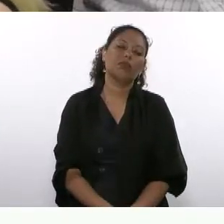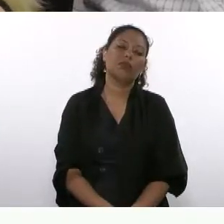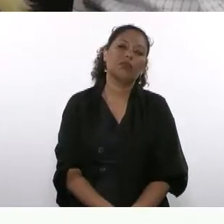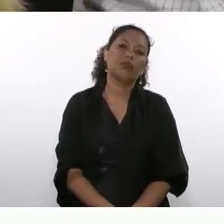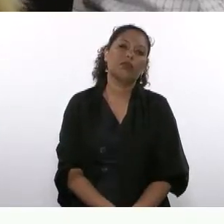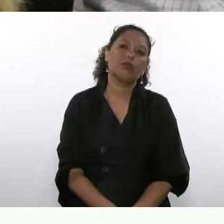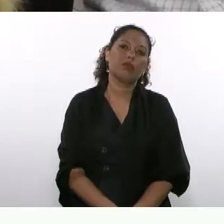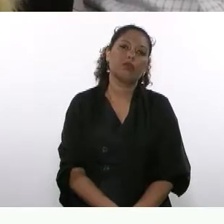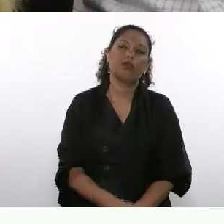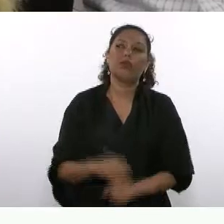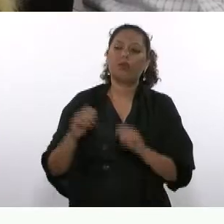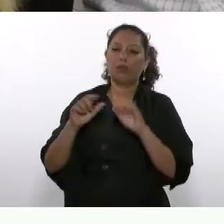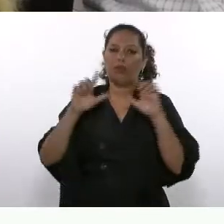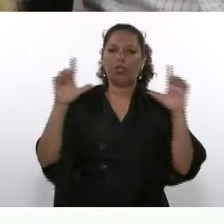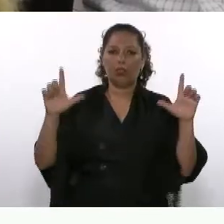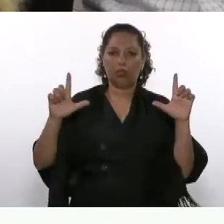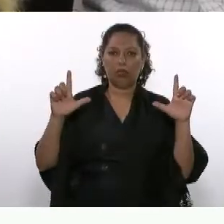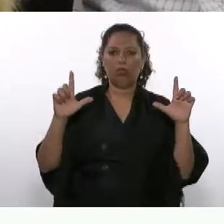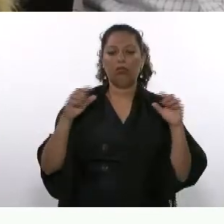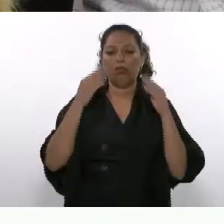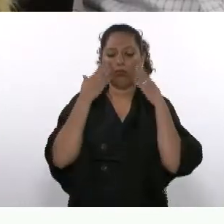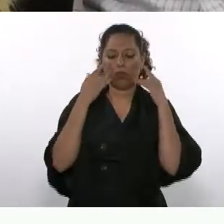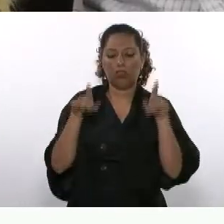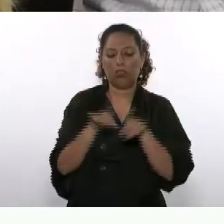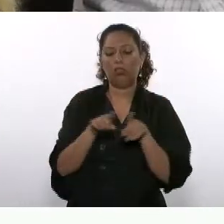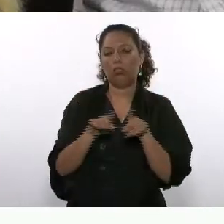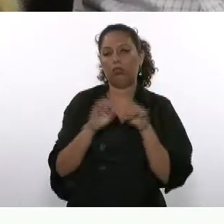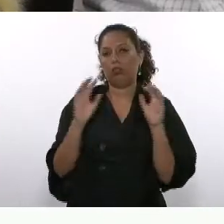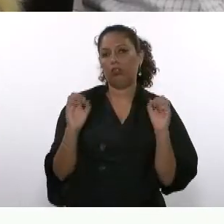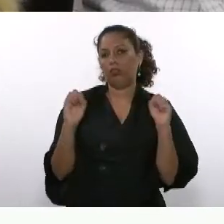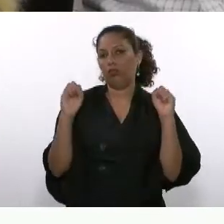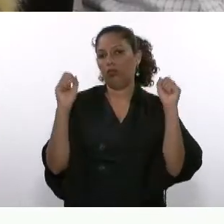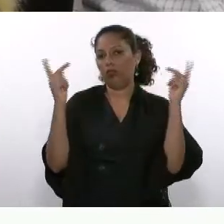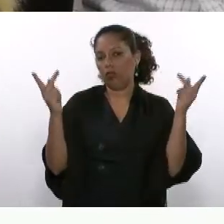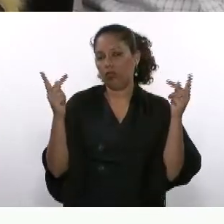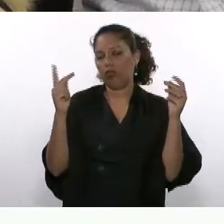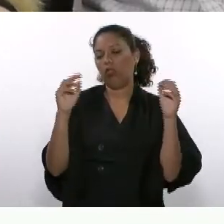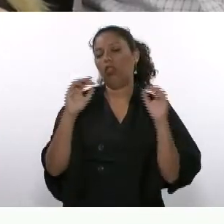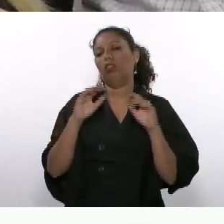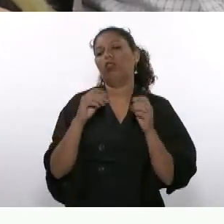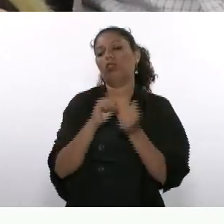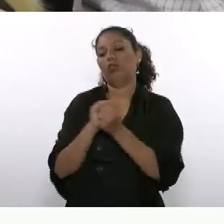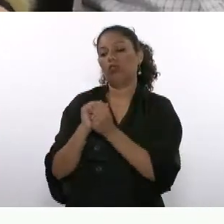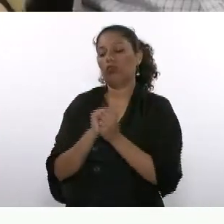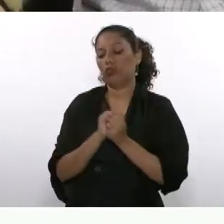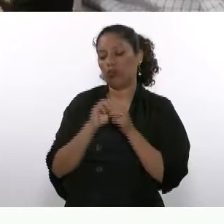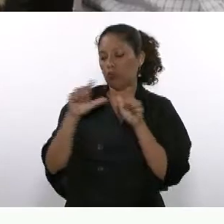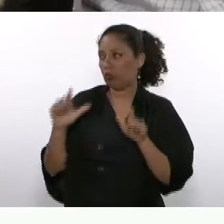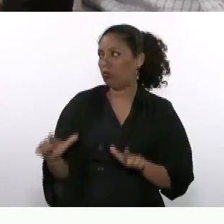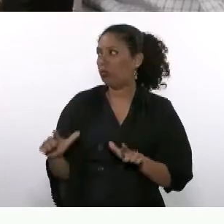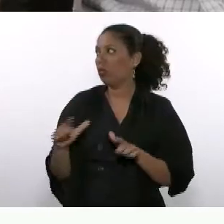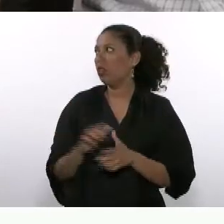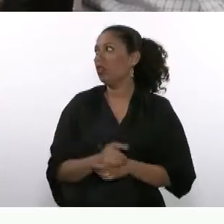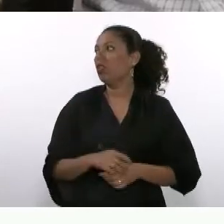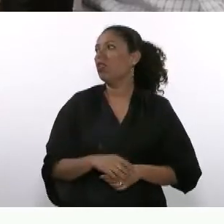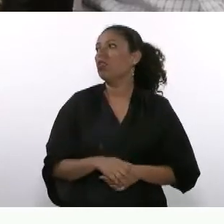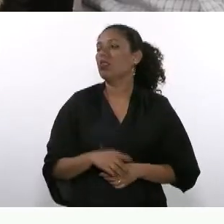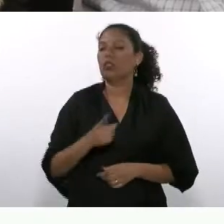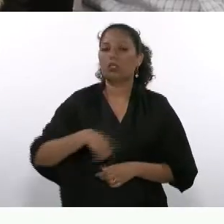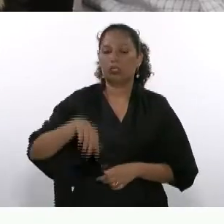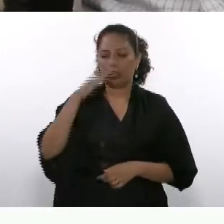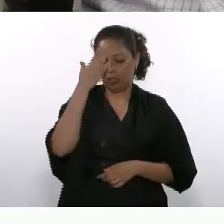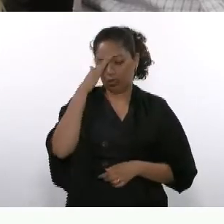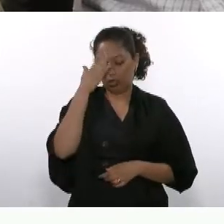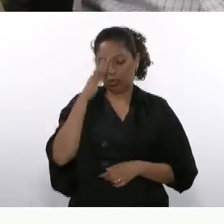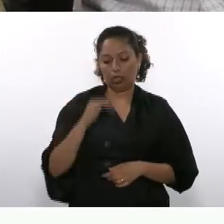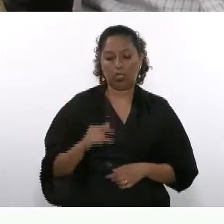Esses são outros eventos que a gente participou também, quer dizer, os 3 últimos foram com estandes próprios. É claro que a gente entende que não